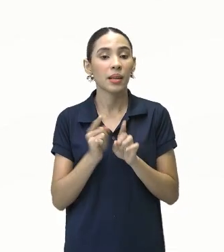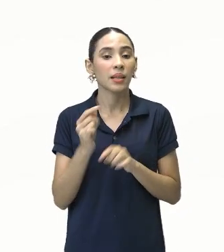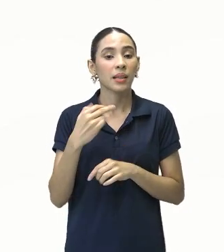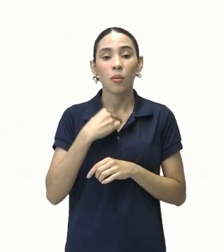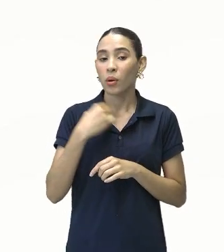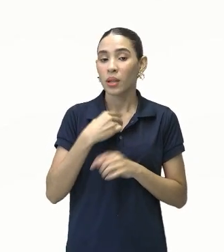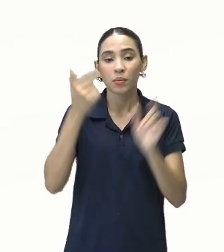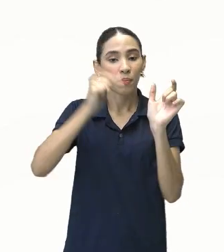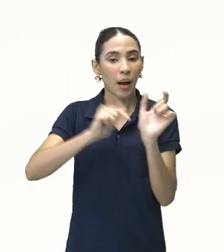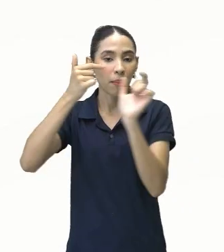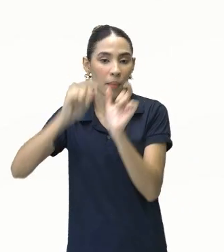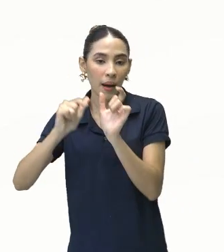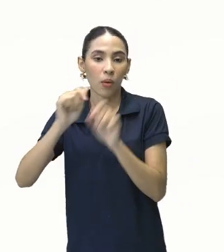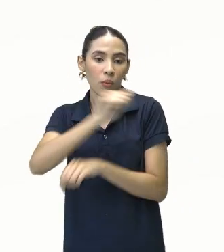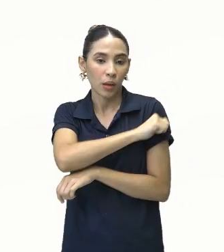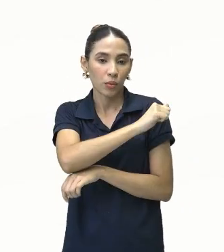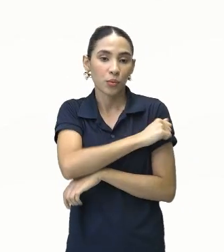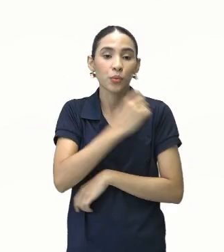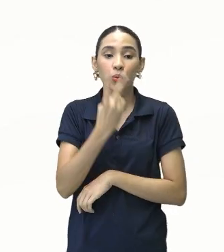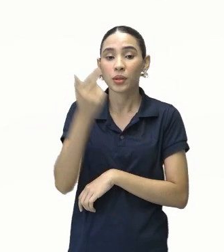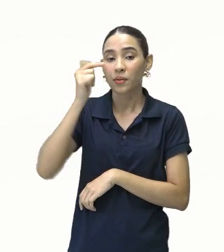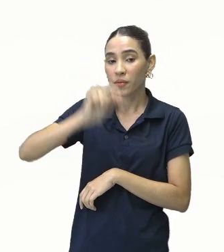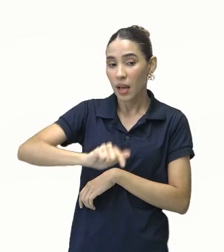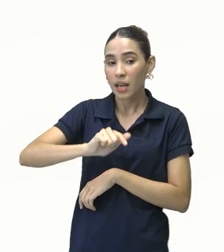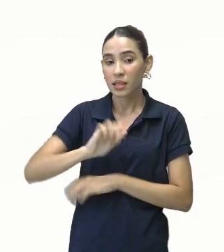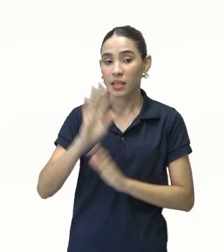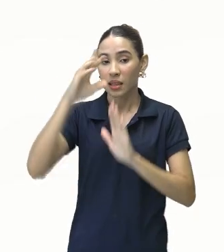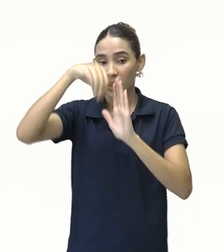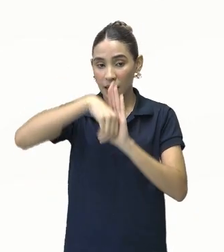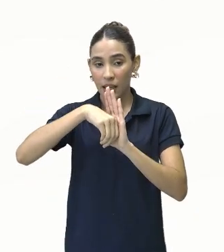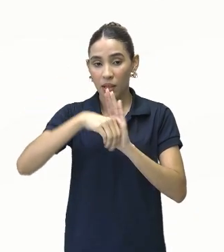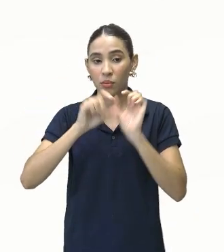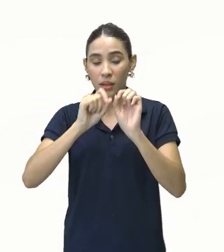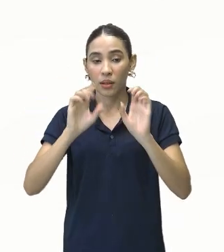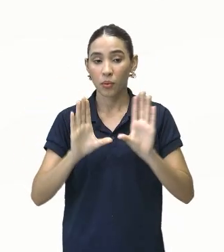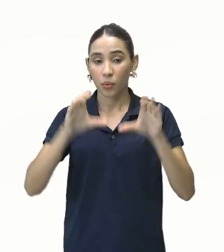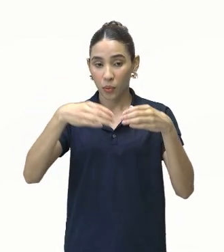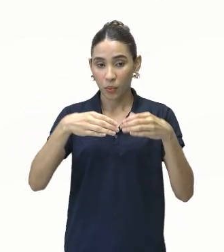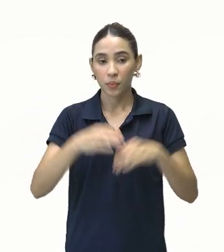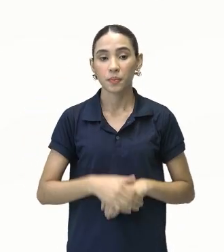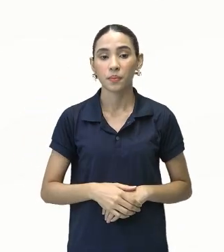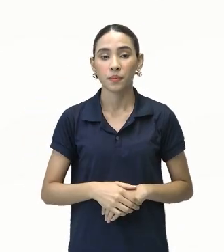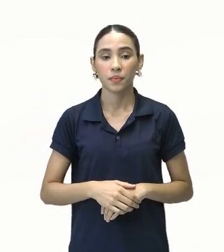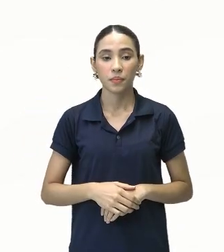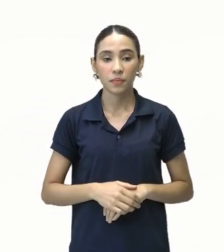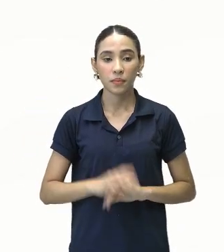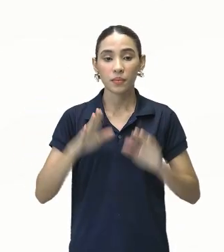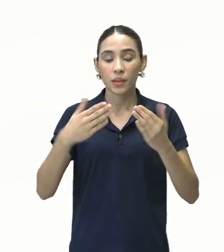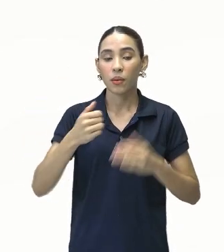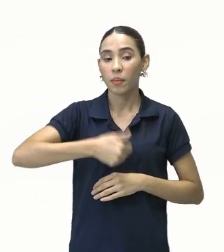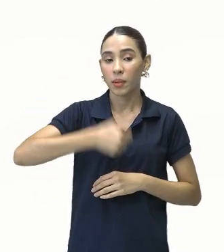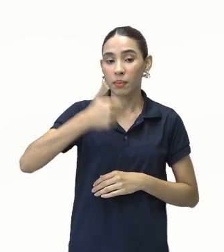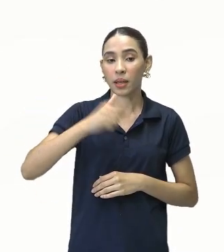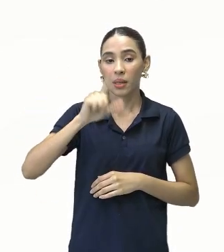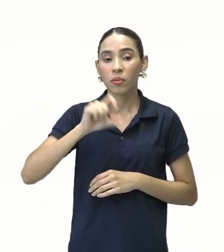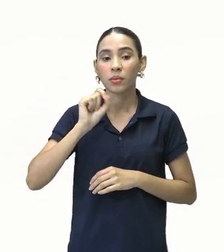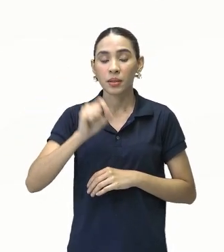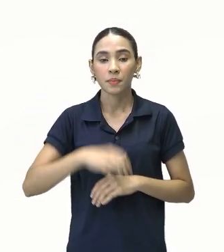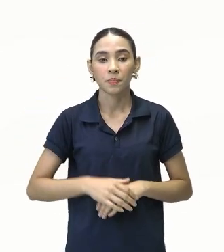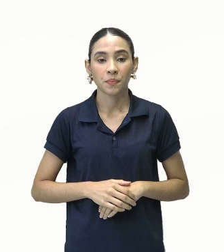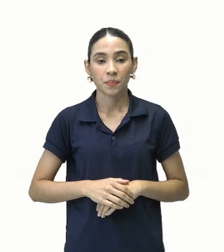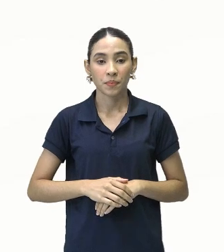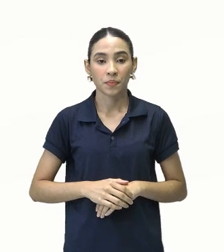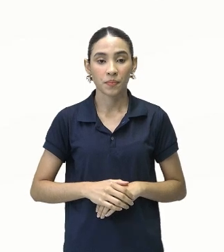podemos repetir o mesmo aluno 2 vezes em uma equipe, tá bom? A primeira partezinha aqui da